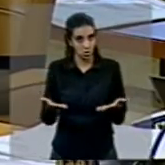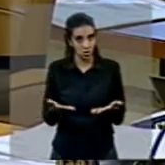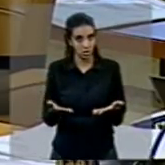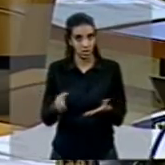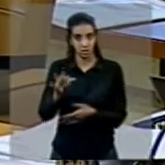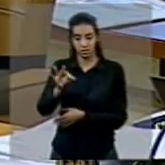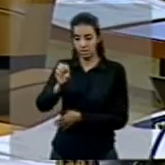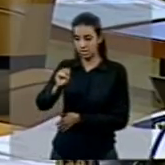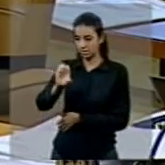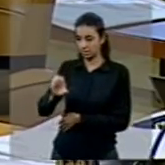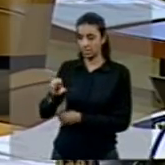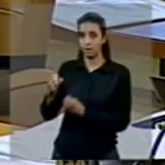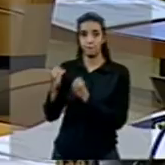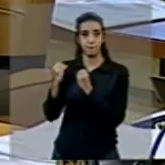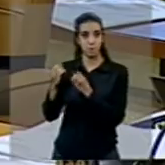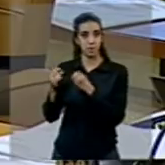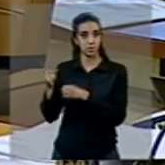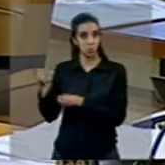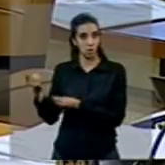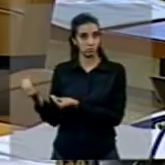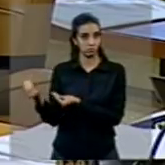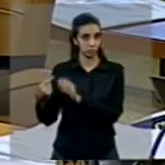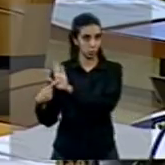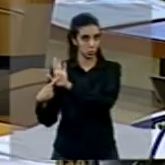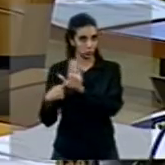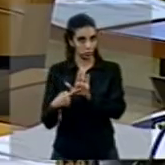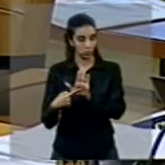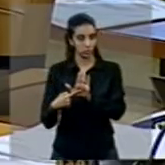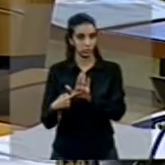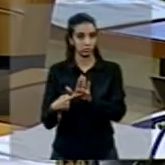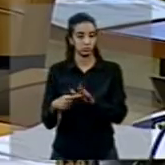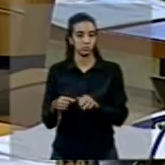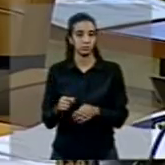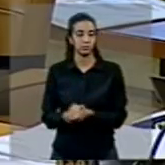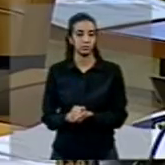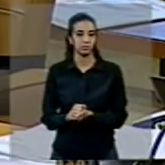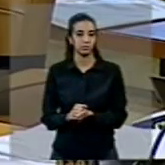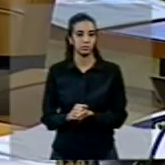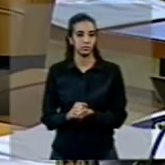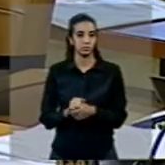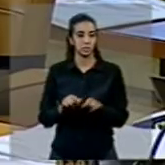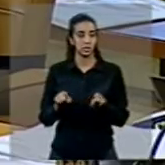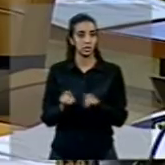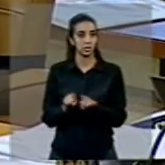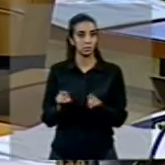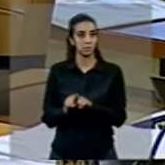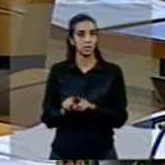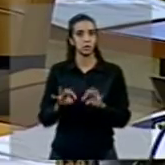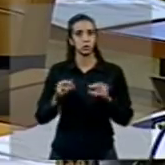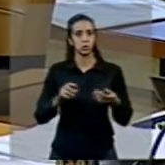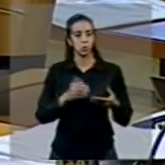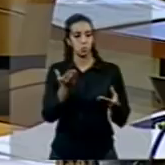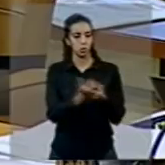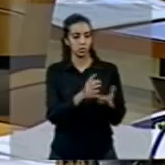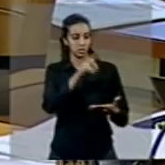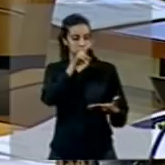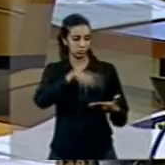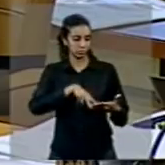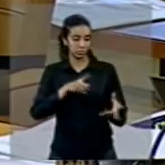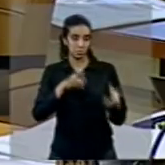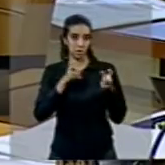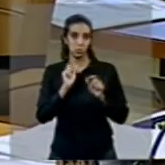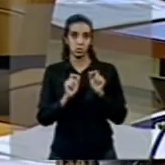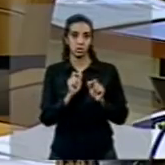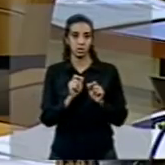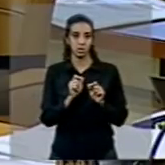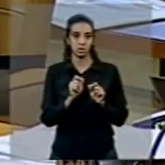Tribunal Superior Eleitoral e do que se deduz do que foi carreado aos autos, dão conta de que o principal